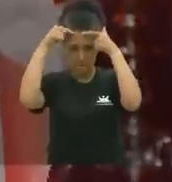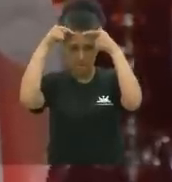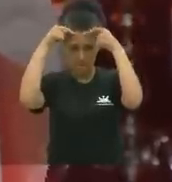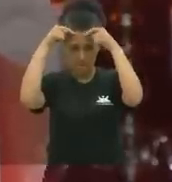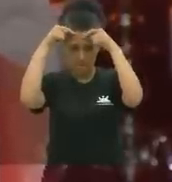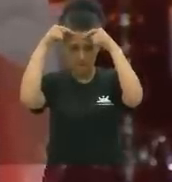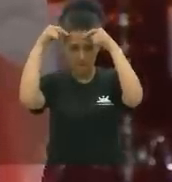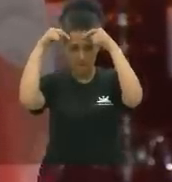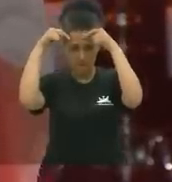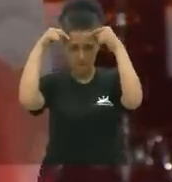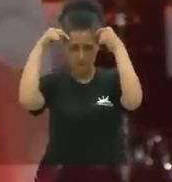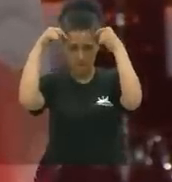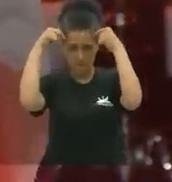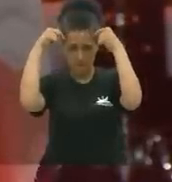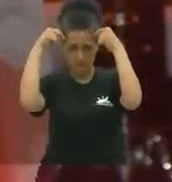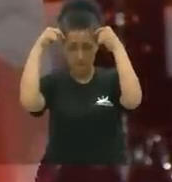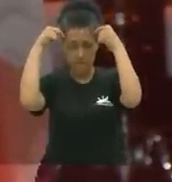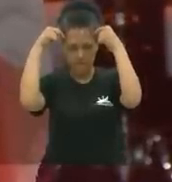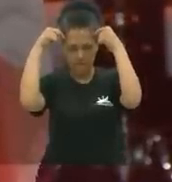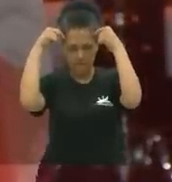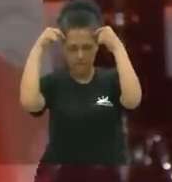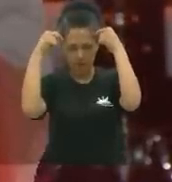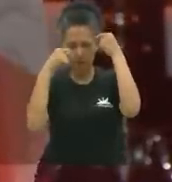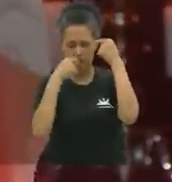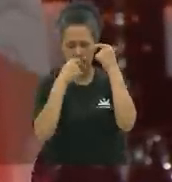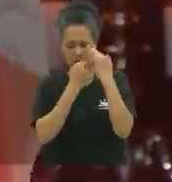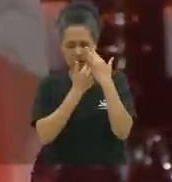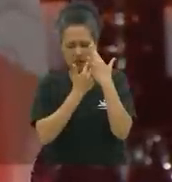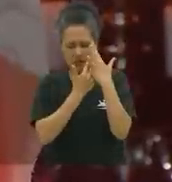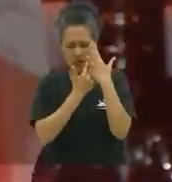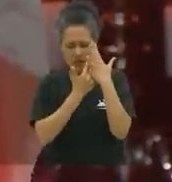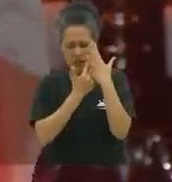Suor, sangue, esgotamento.